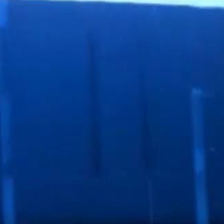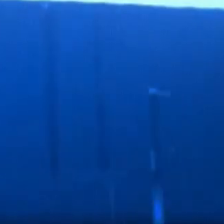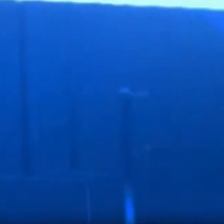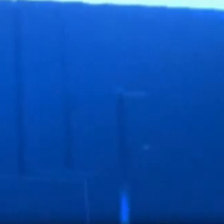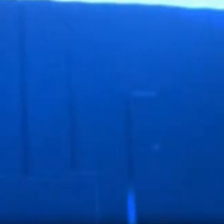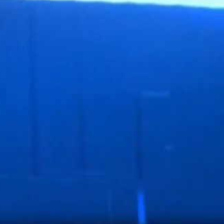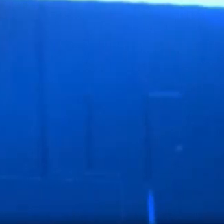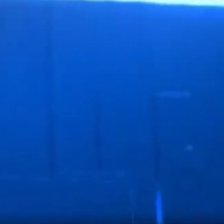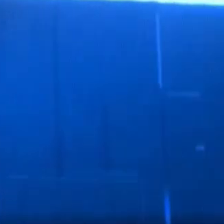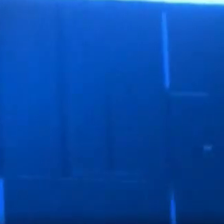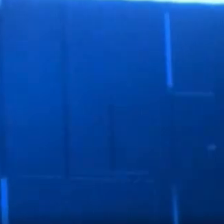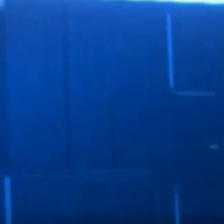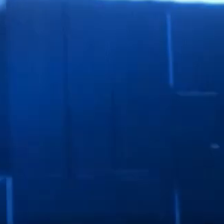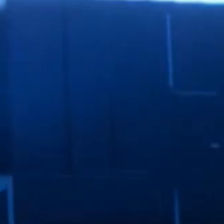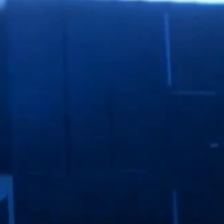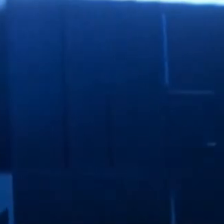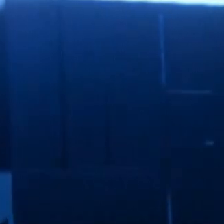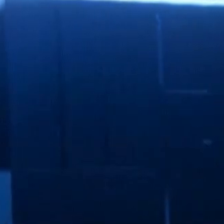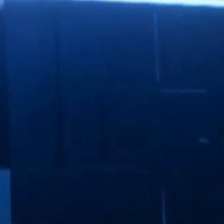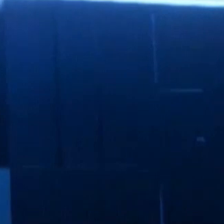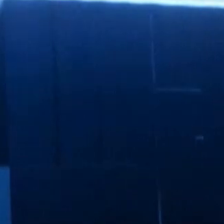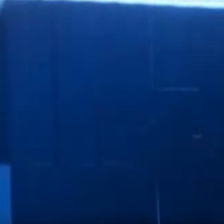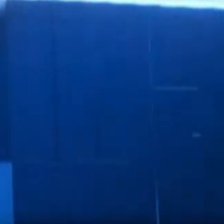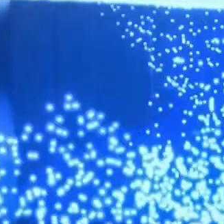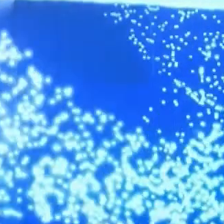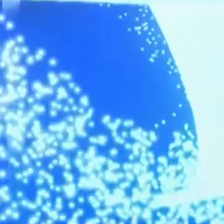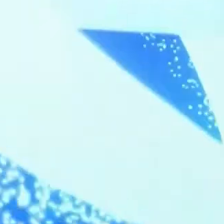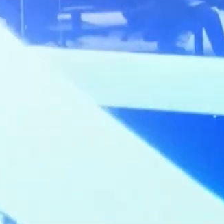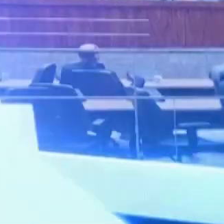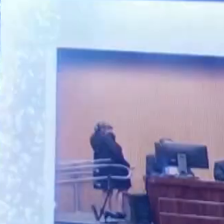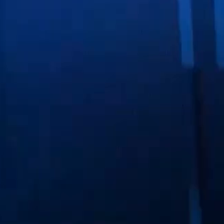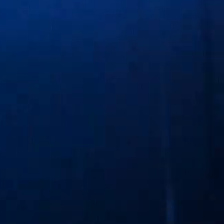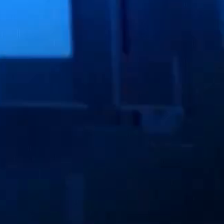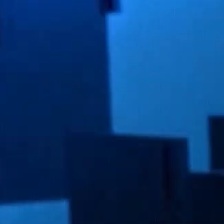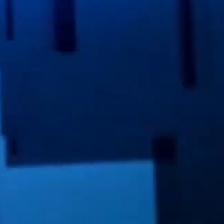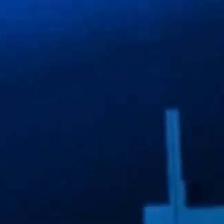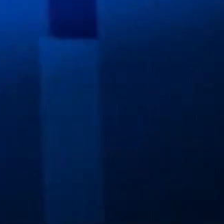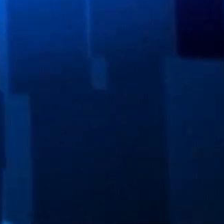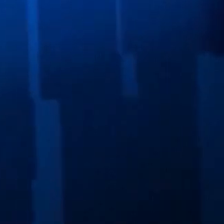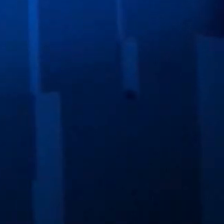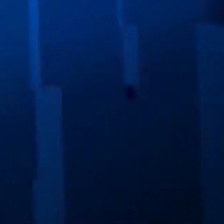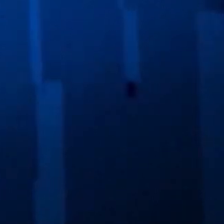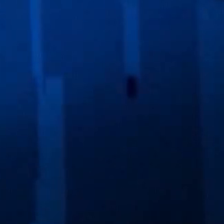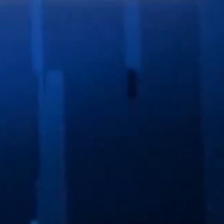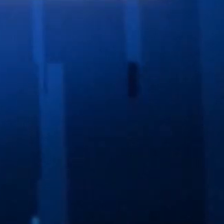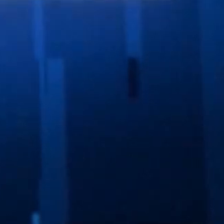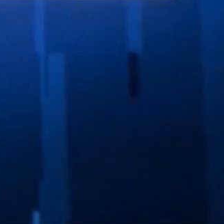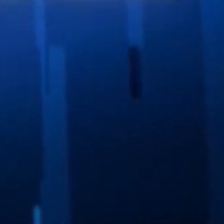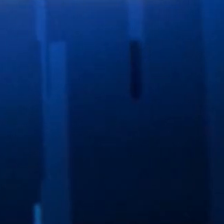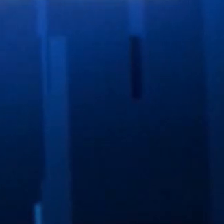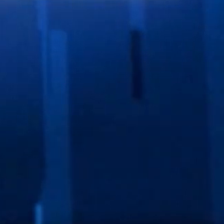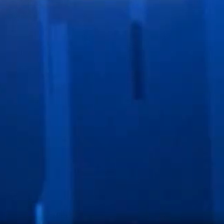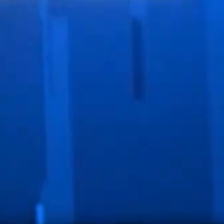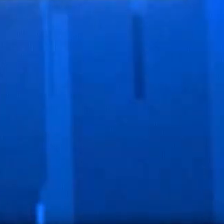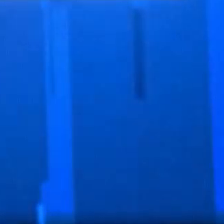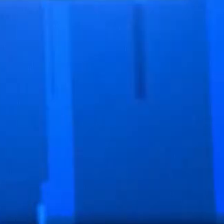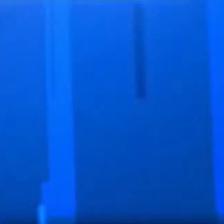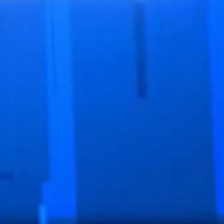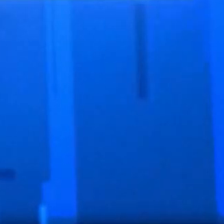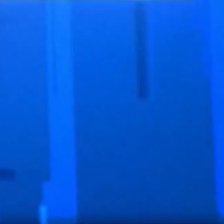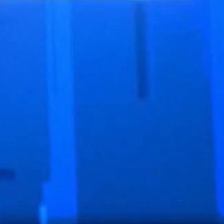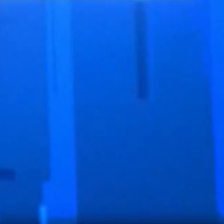mais afetada. Então, você pode comprar um produto que, por exemplo, leite, tá? Às vezes o leite sobe mais em São Paulo do que em